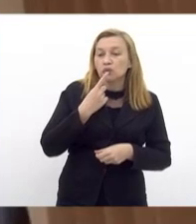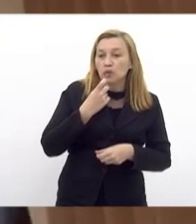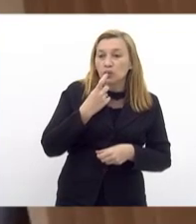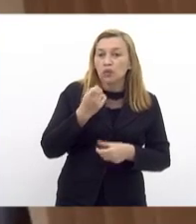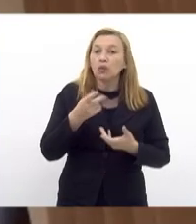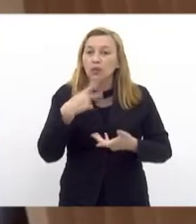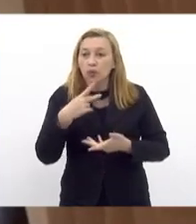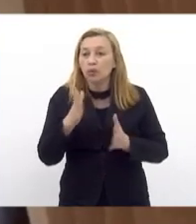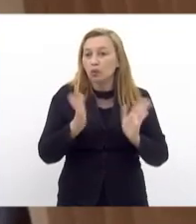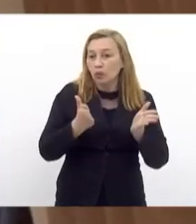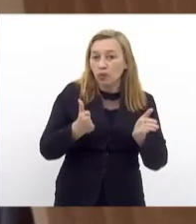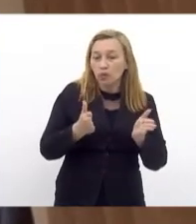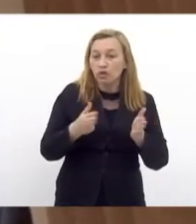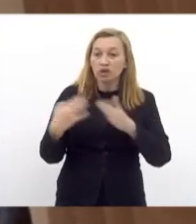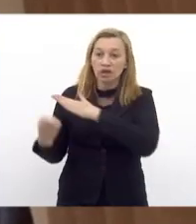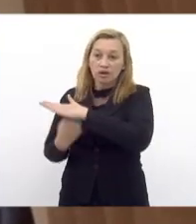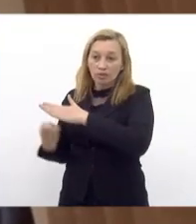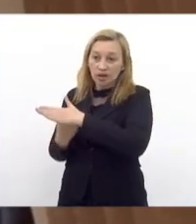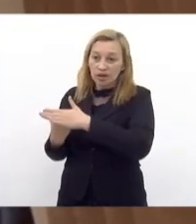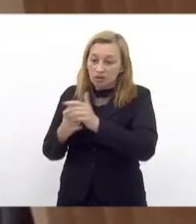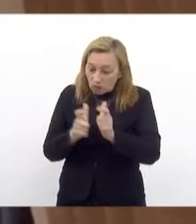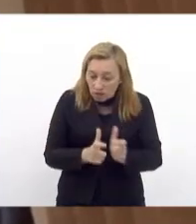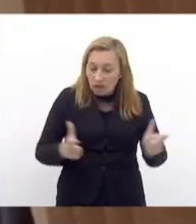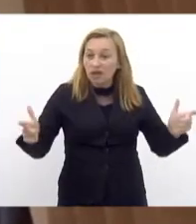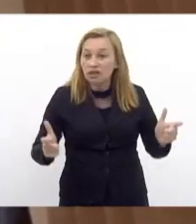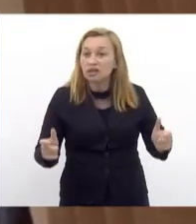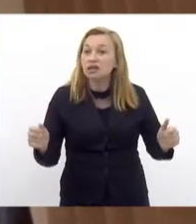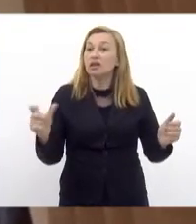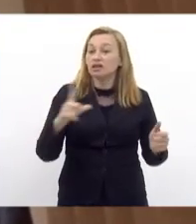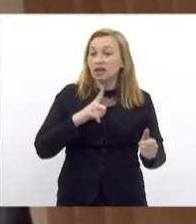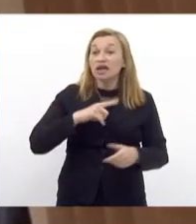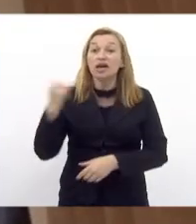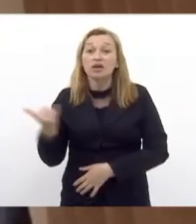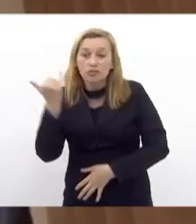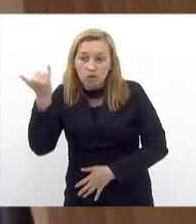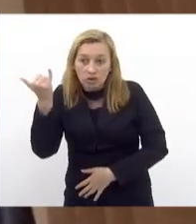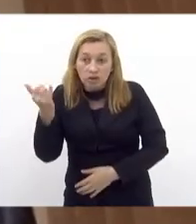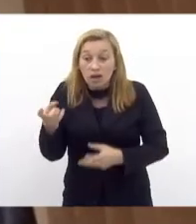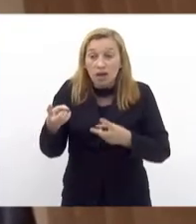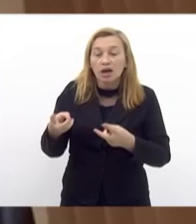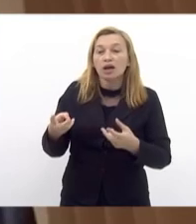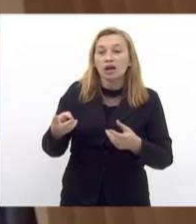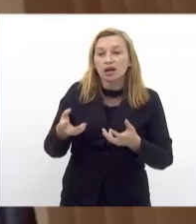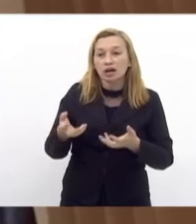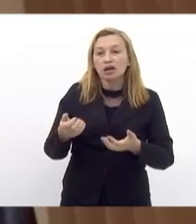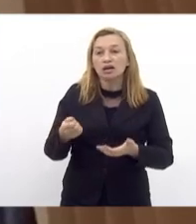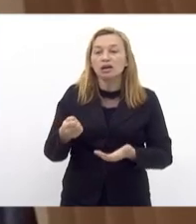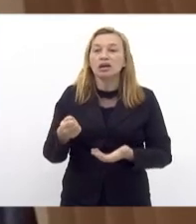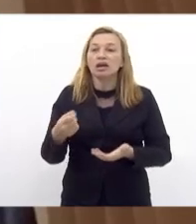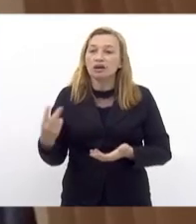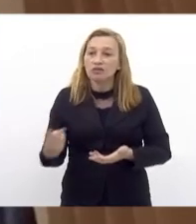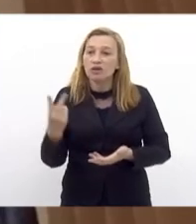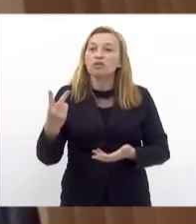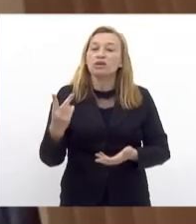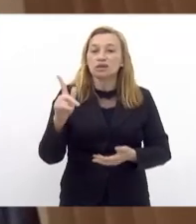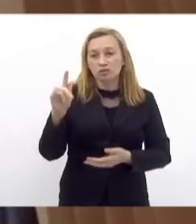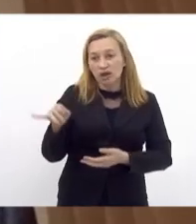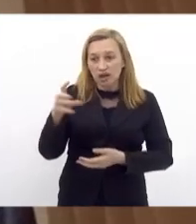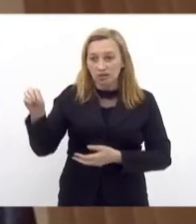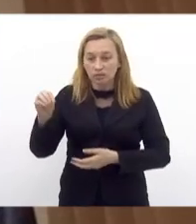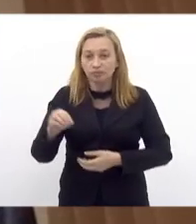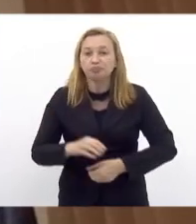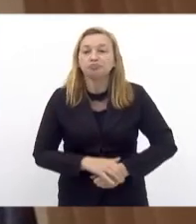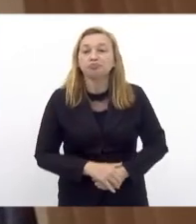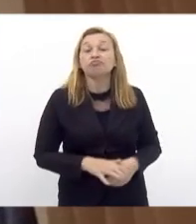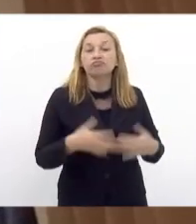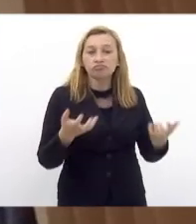giram hoje, e a concessionária, pelo tamanho que ela tem, pela sua importância, ela persiste e aposta muito no Galeão. Então,